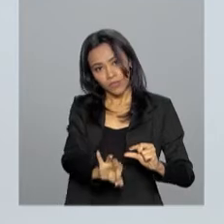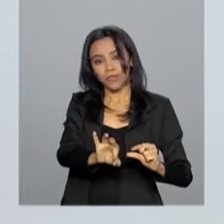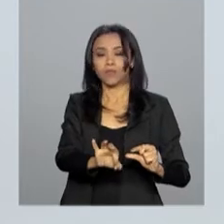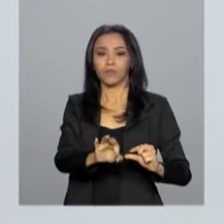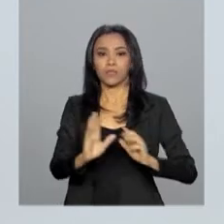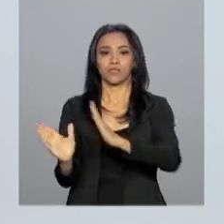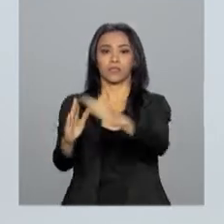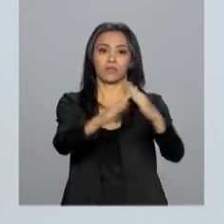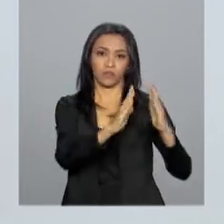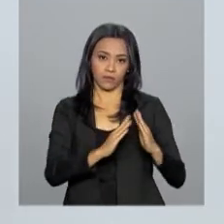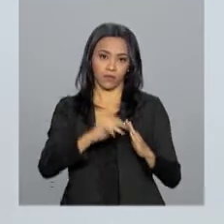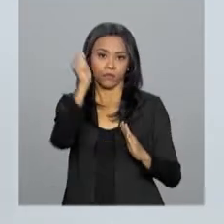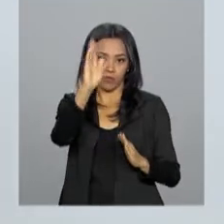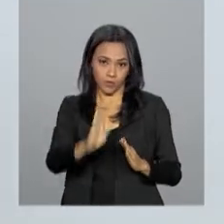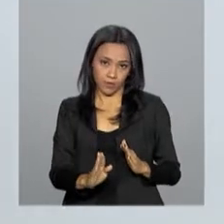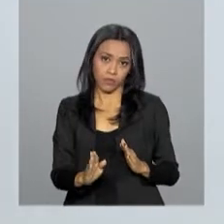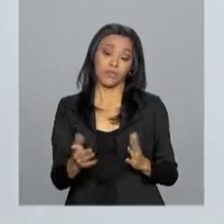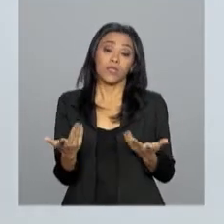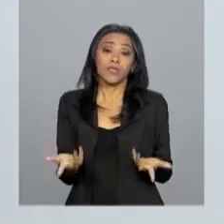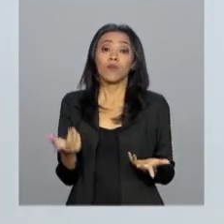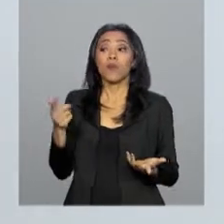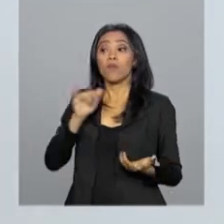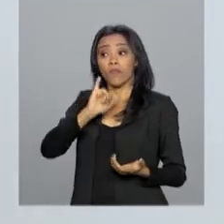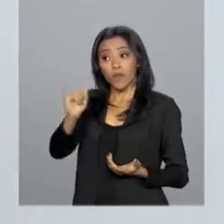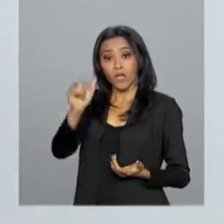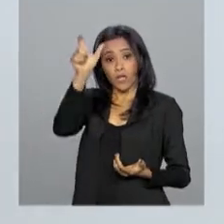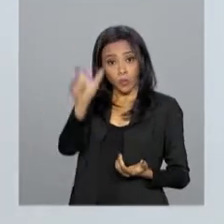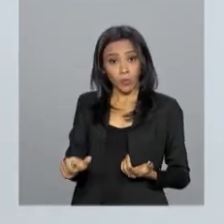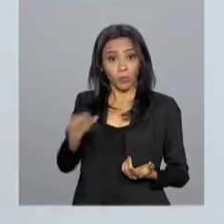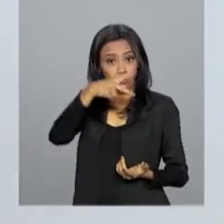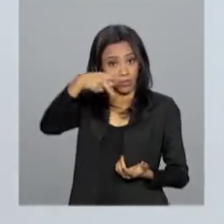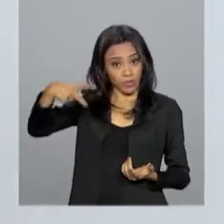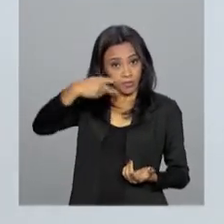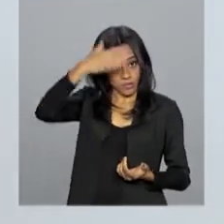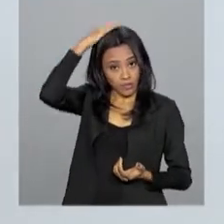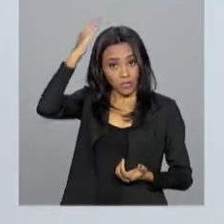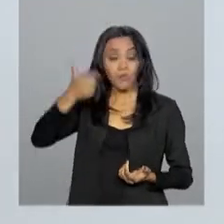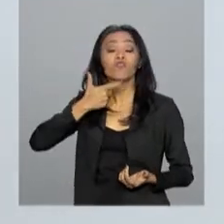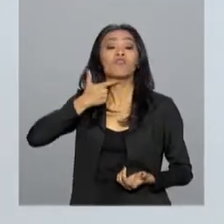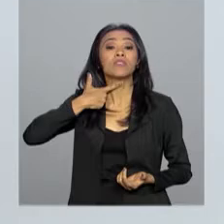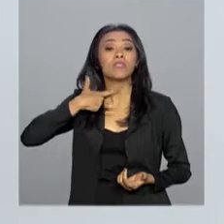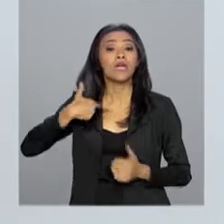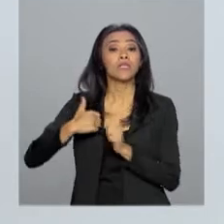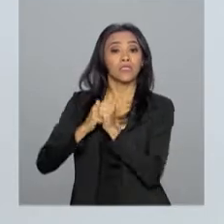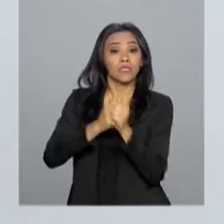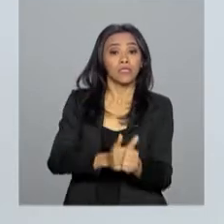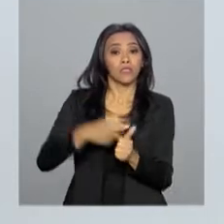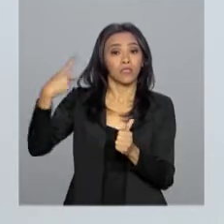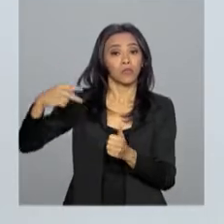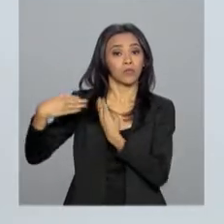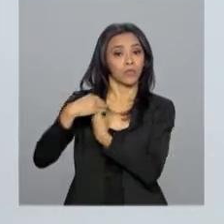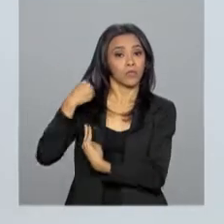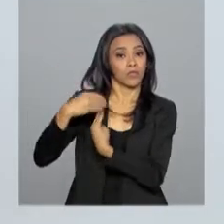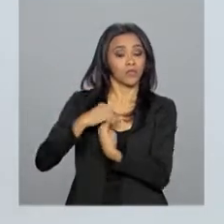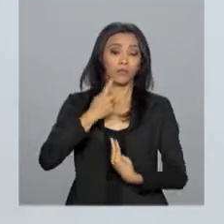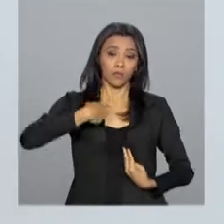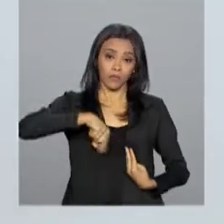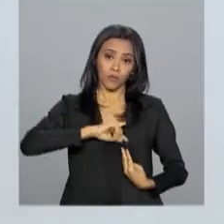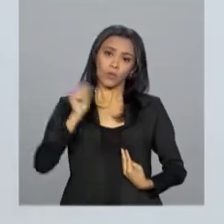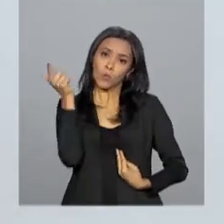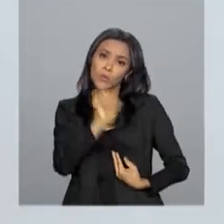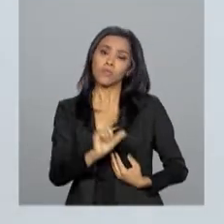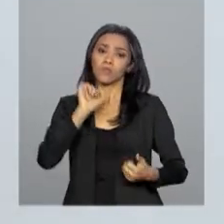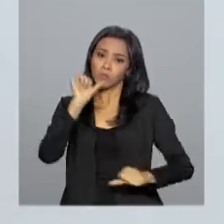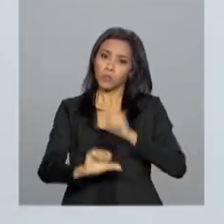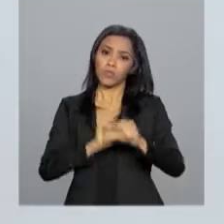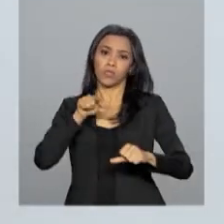lares brasileiros o nosso desejo seu presidente seguindo a sua determinação é de que nós consigamos mudar esta realidade